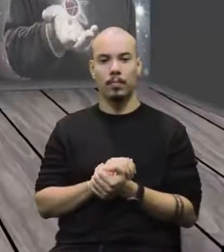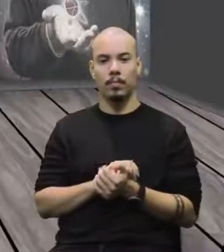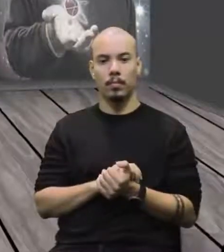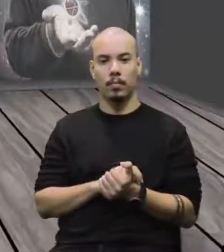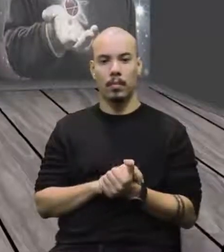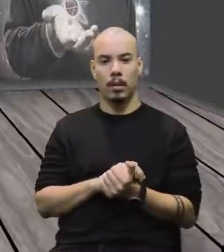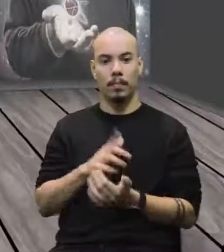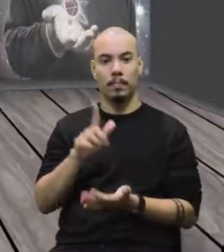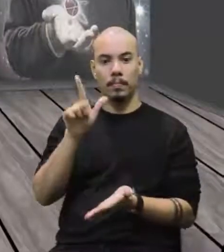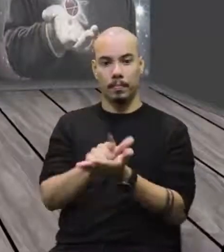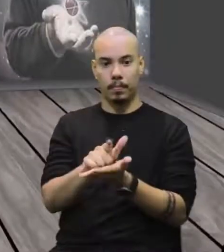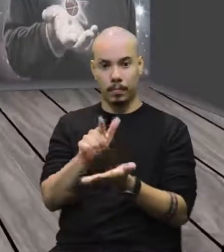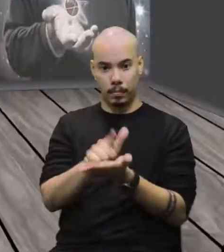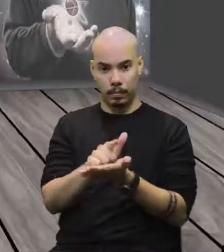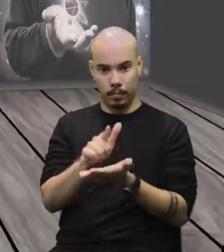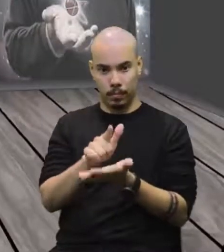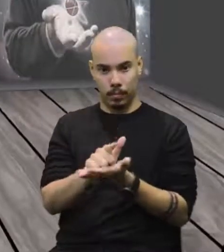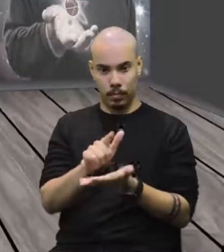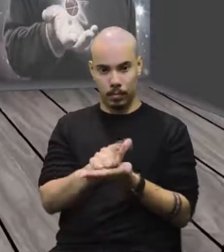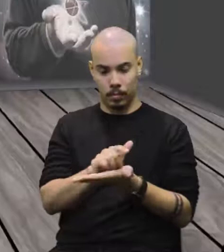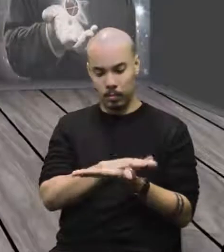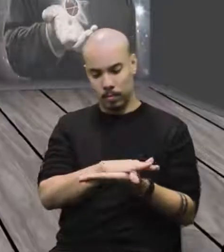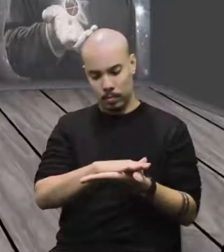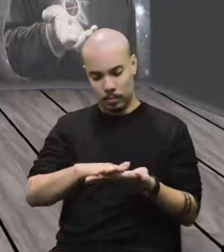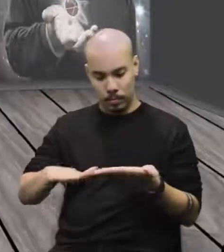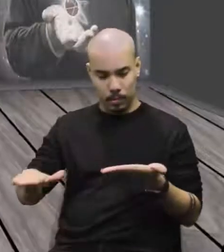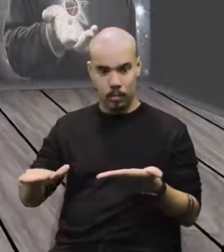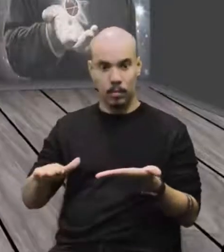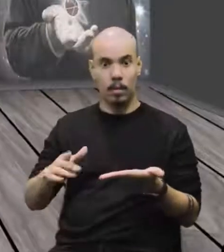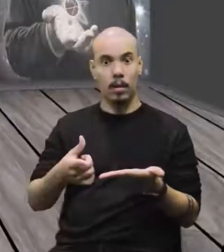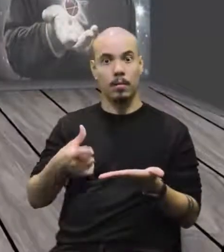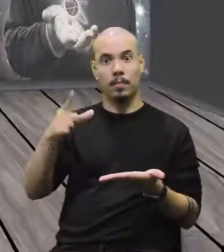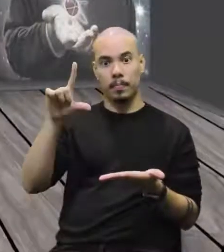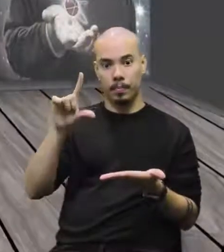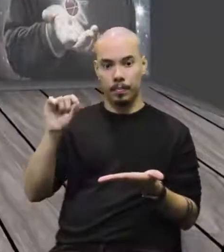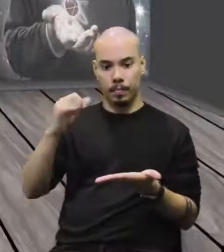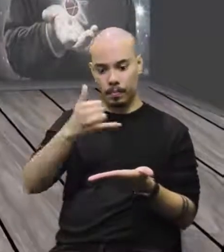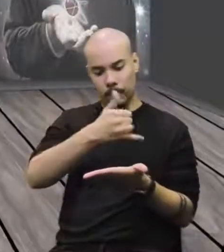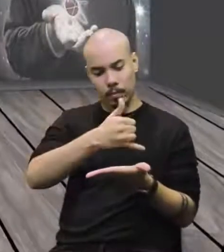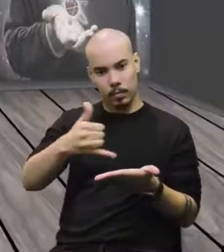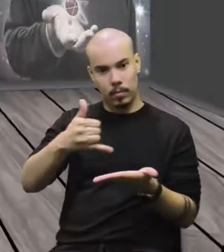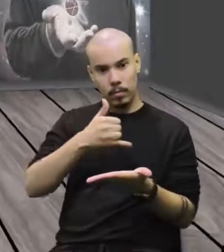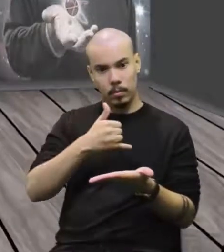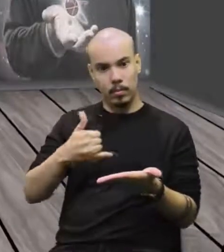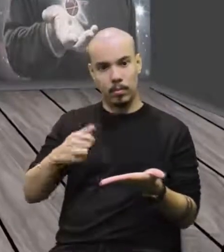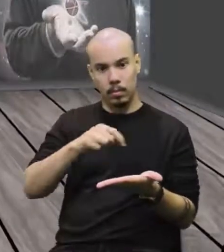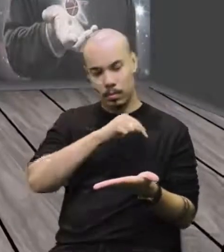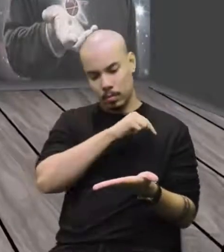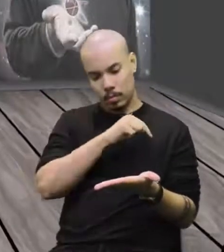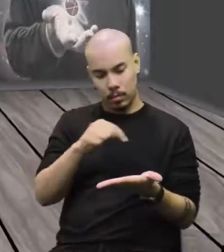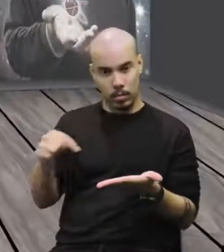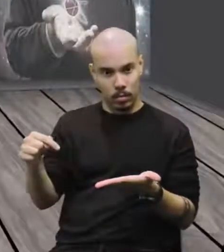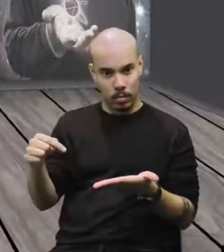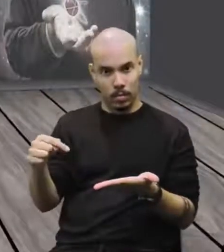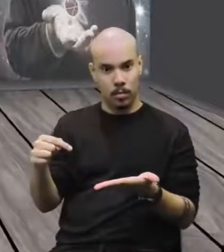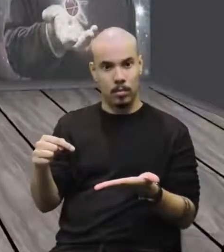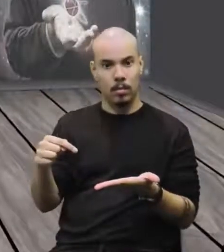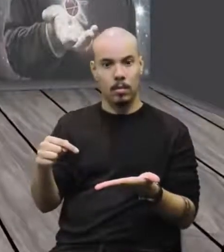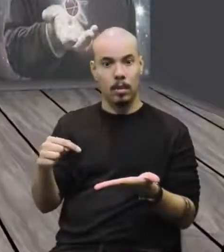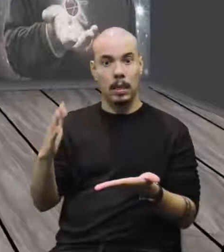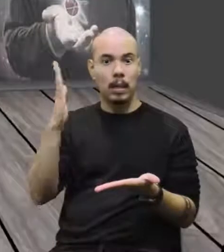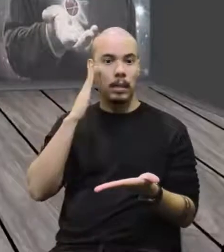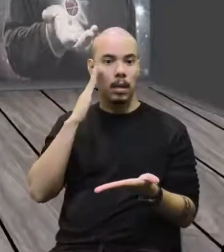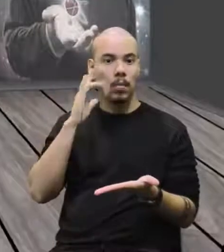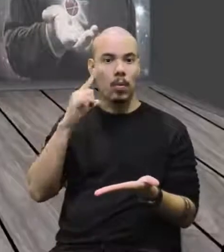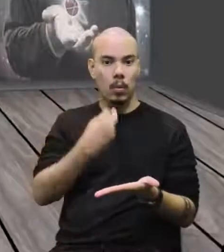papel sulfite embaixo desses dois fios e, antes de fazer a operação, passar um risco de lápis ou de caneta em cada um. Para saber